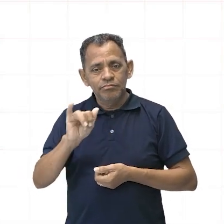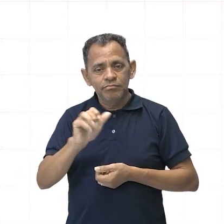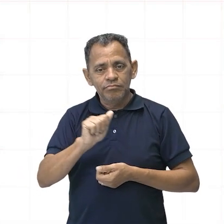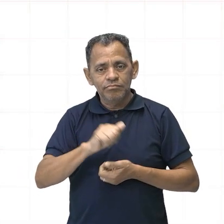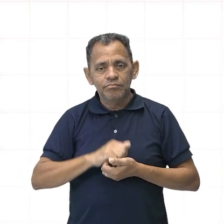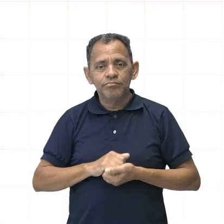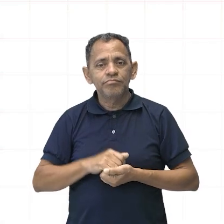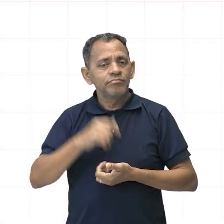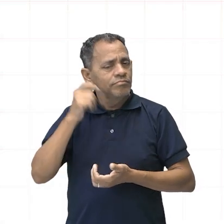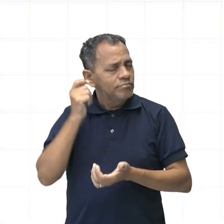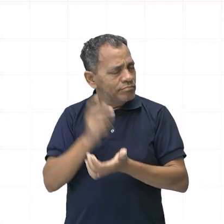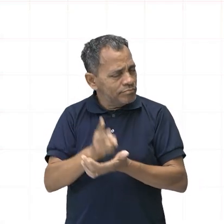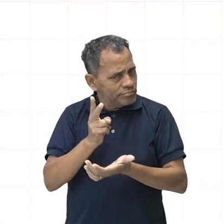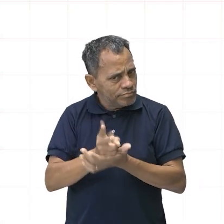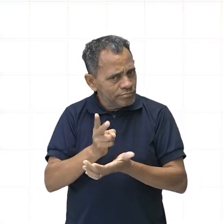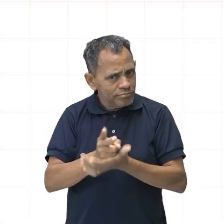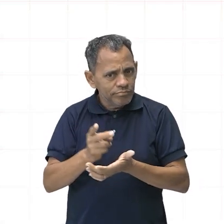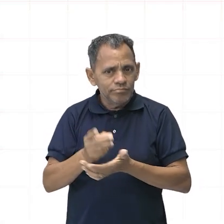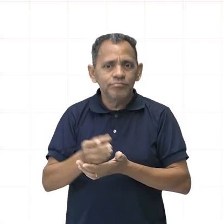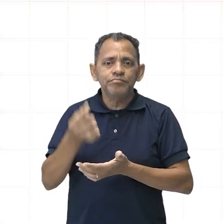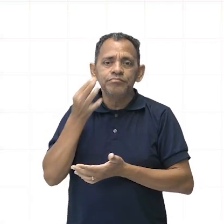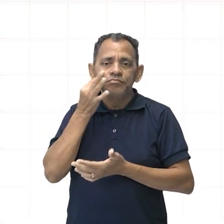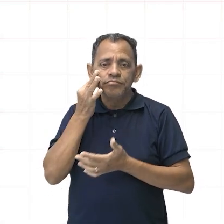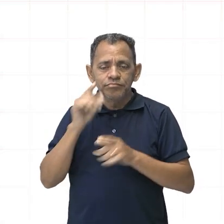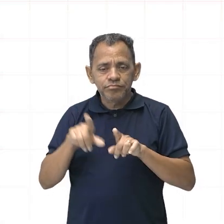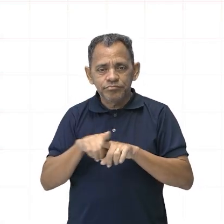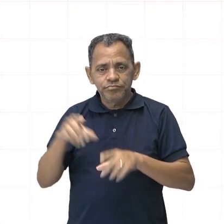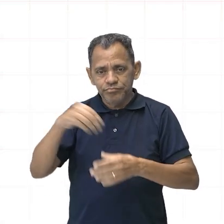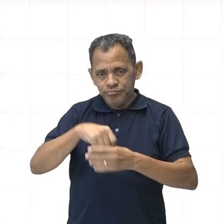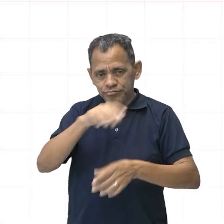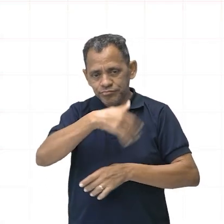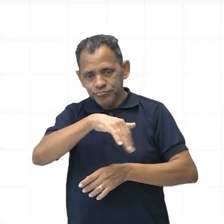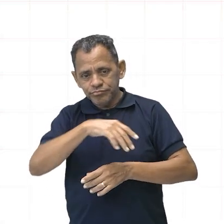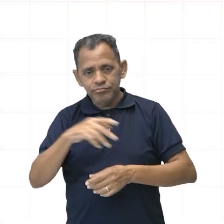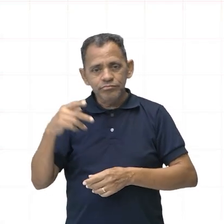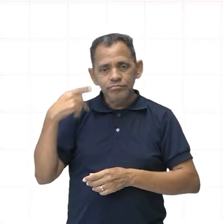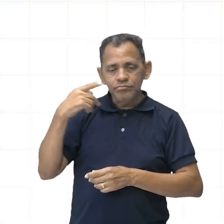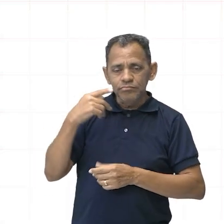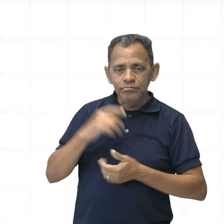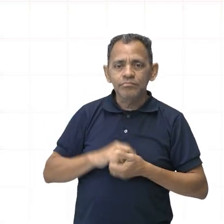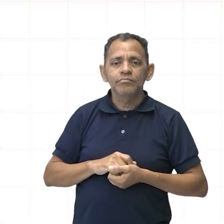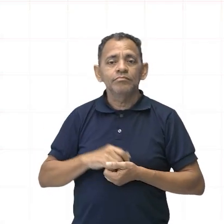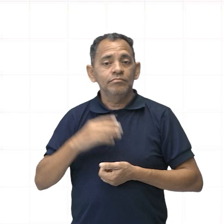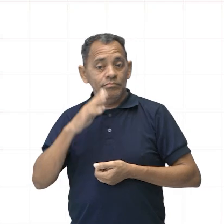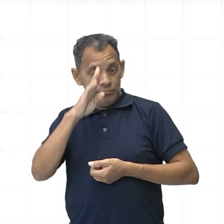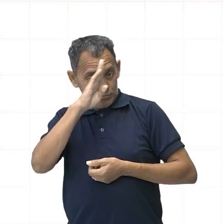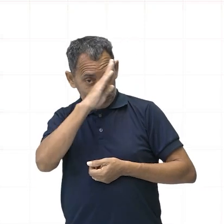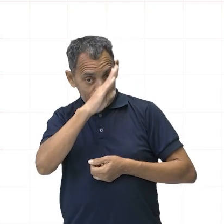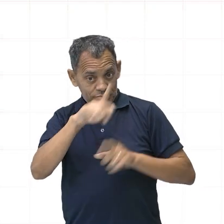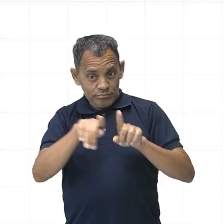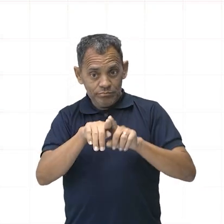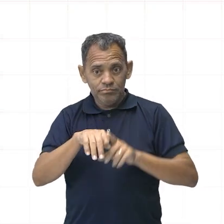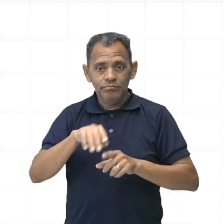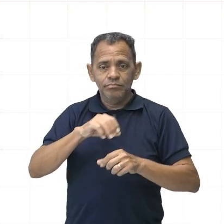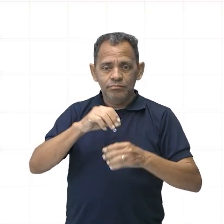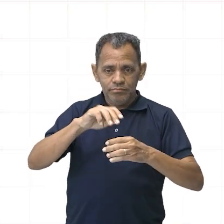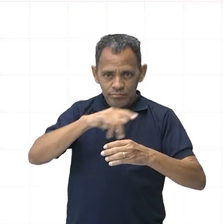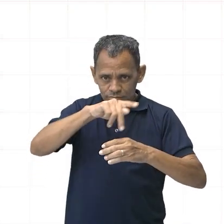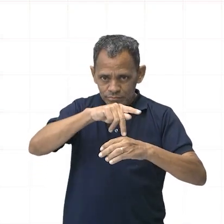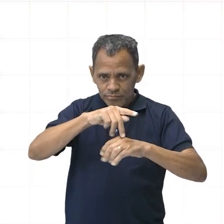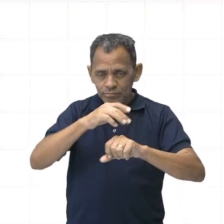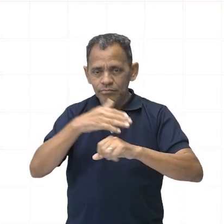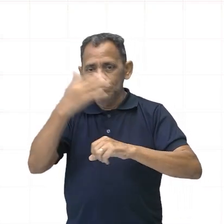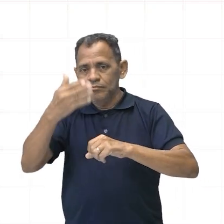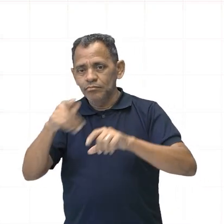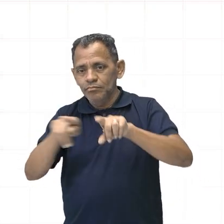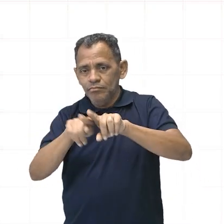esteve presente no cenário político-militar internacional, tá? Agora, a Rússia, ela